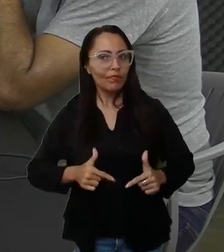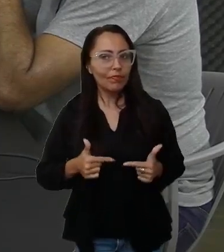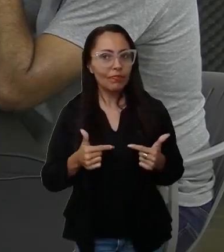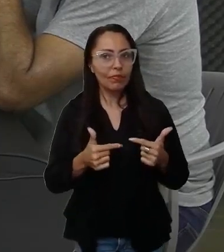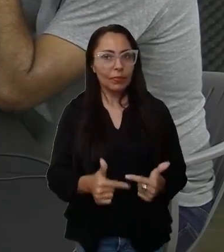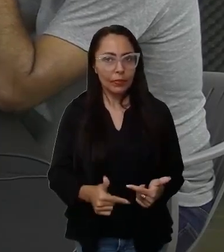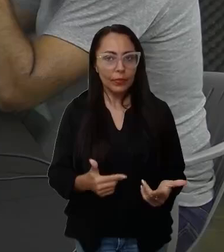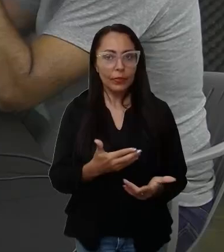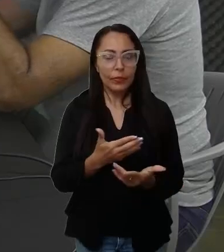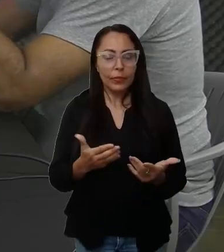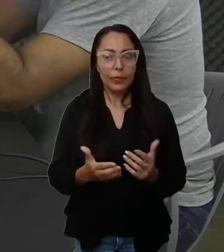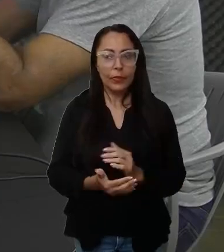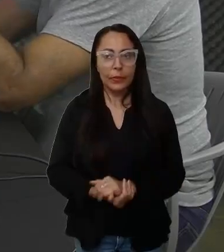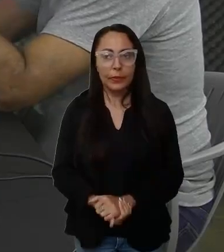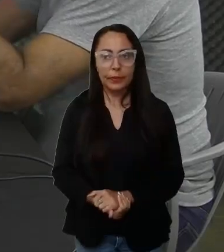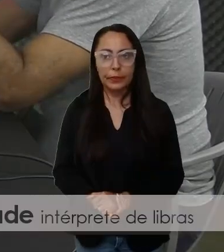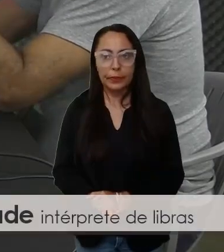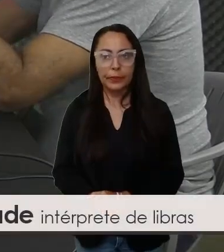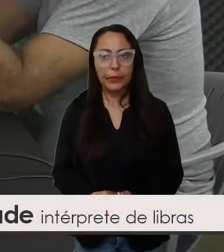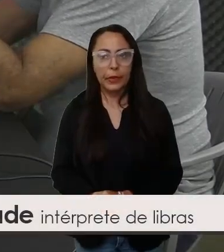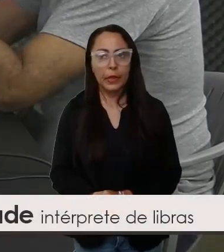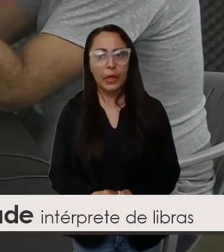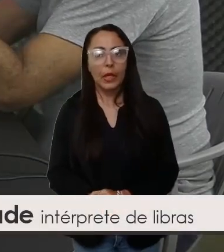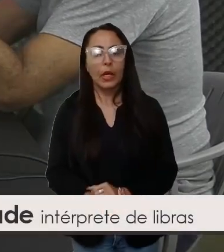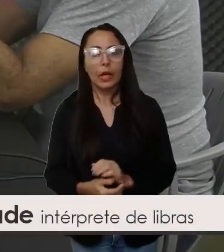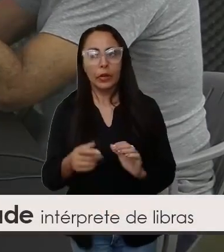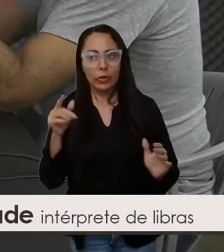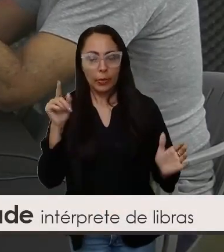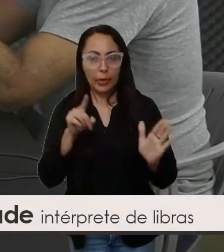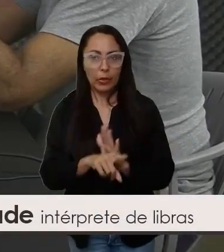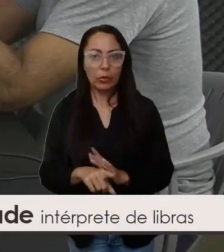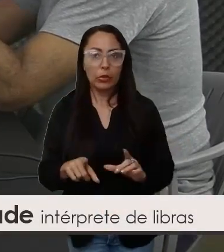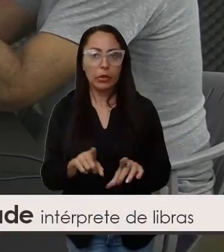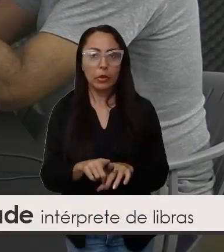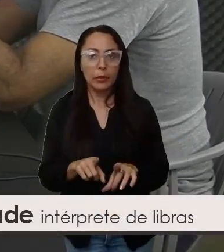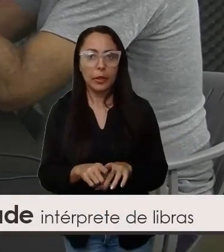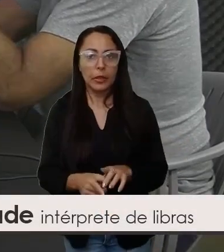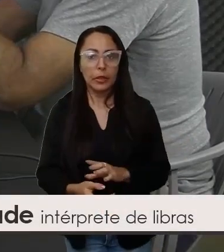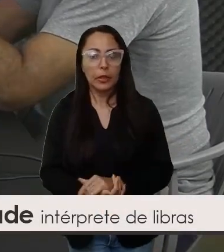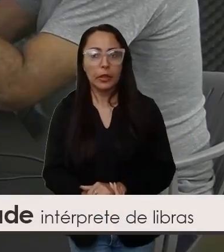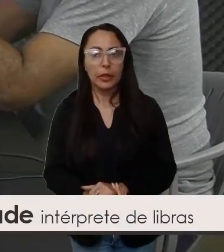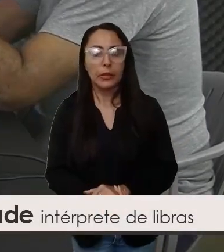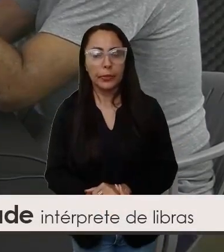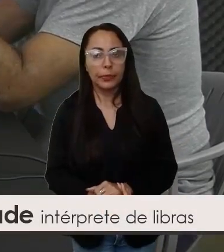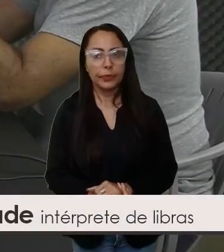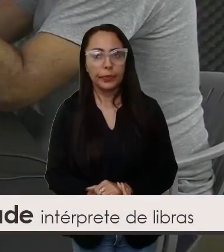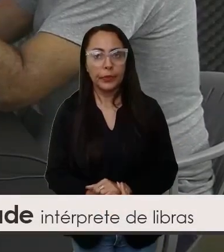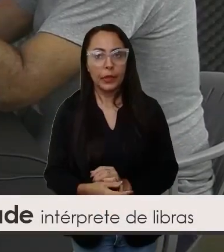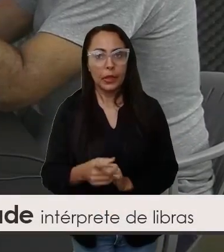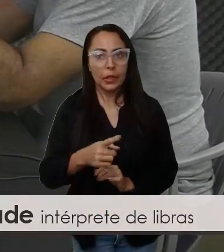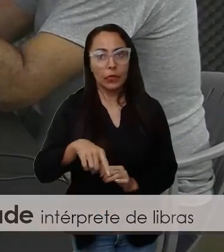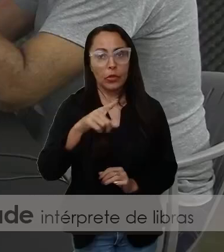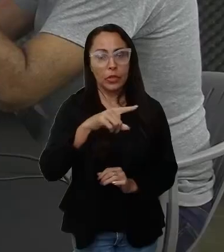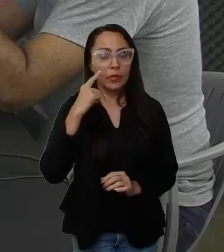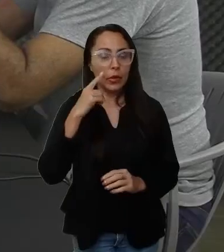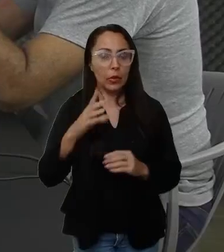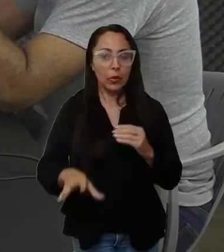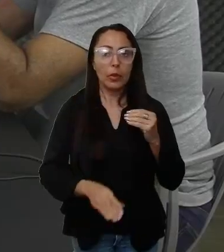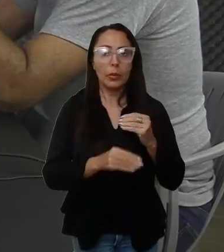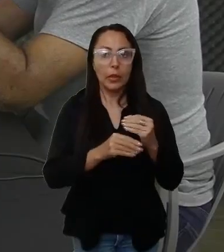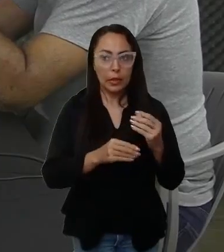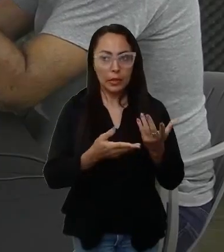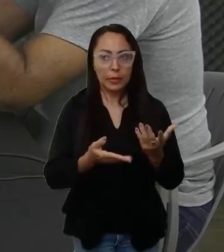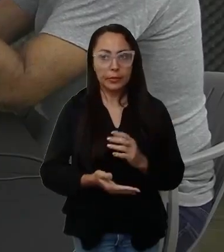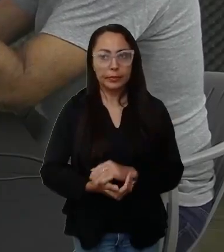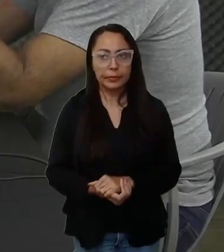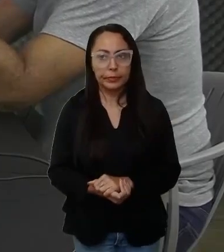eventos extremos. E aí vem uma pergunta, Tiago, que, né, você vai complementar ainda mais.